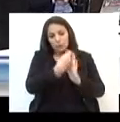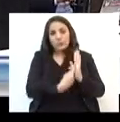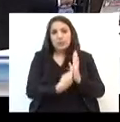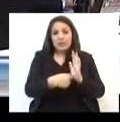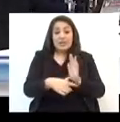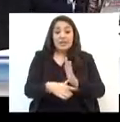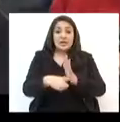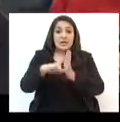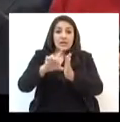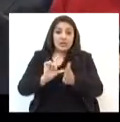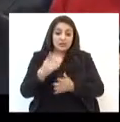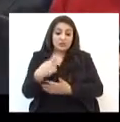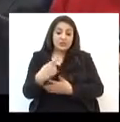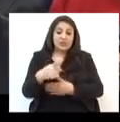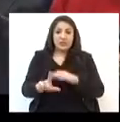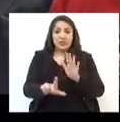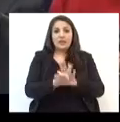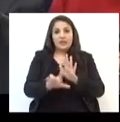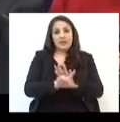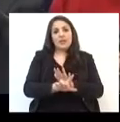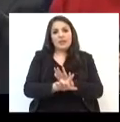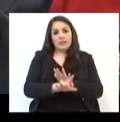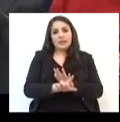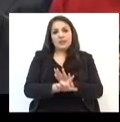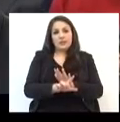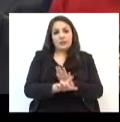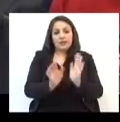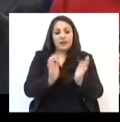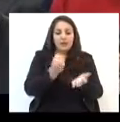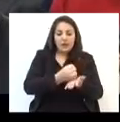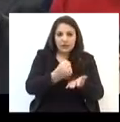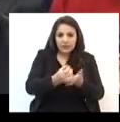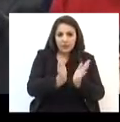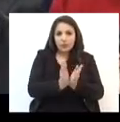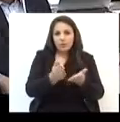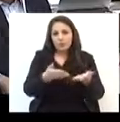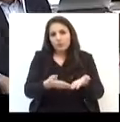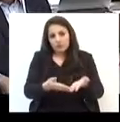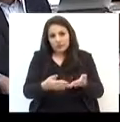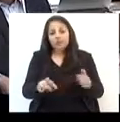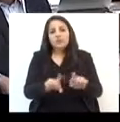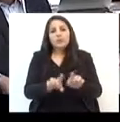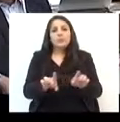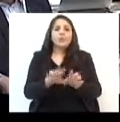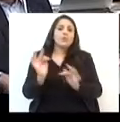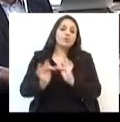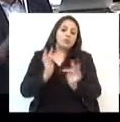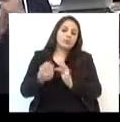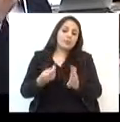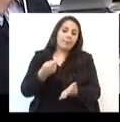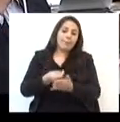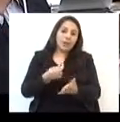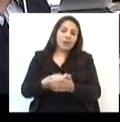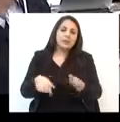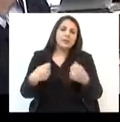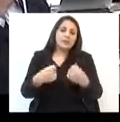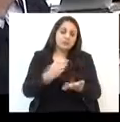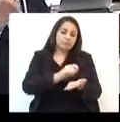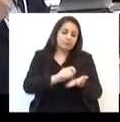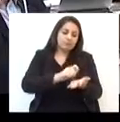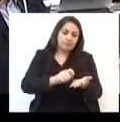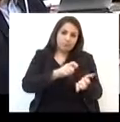desta resolução para cargos em comissão ou funções gratificadas deverão preencher este formulário e